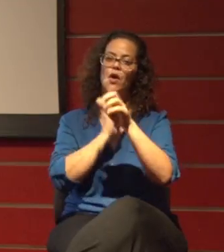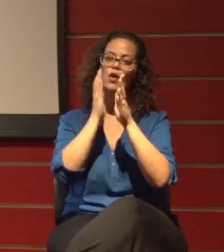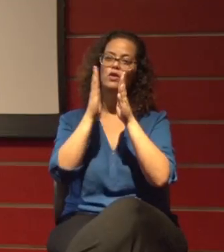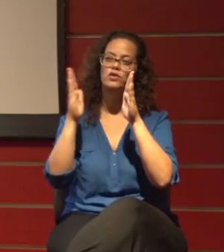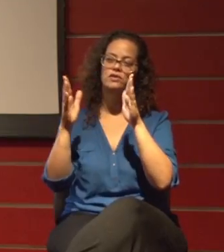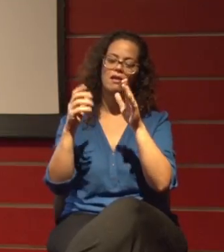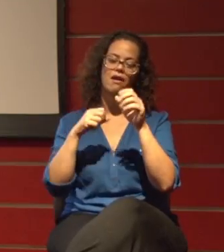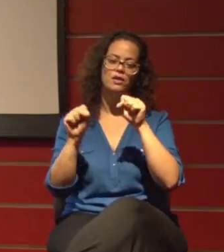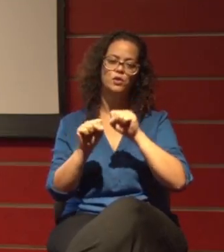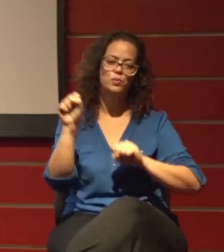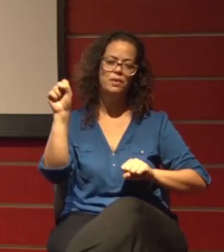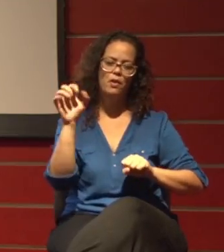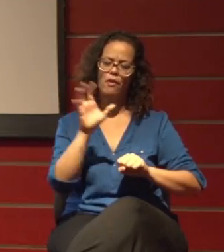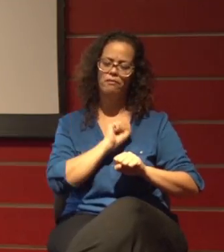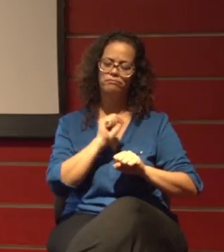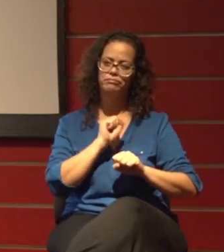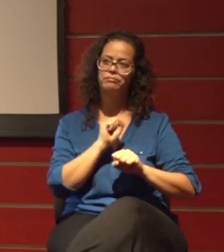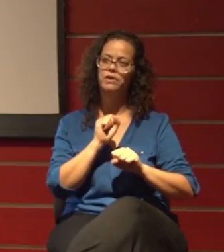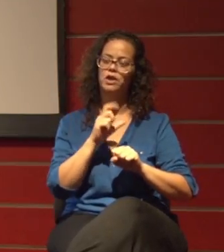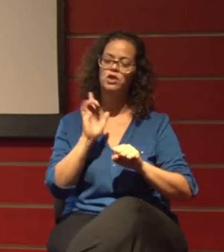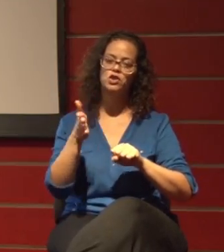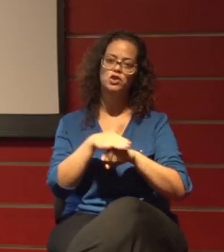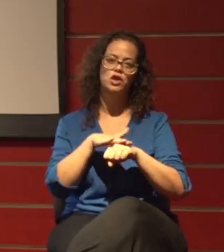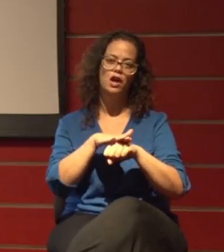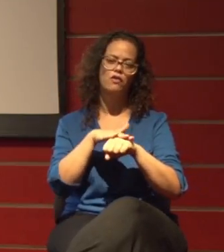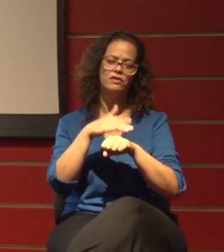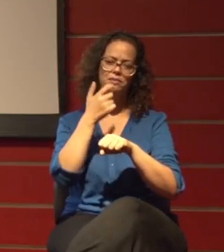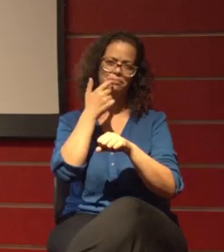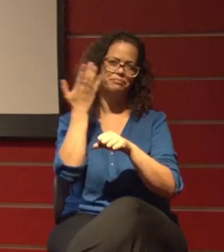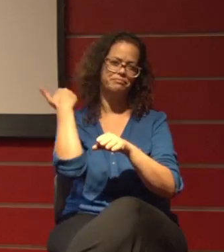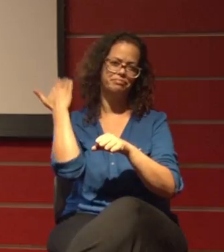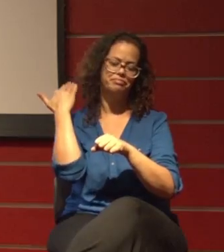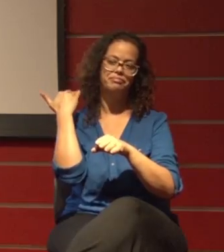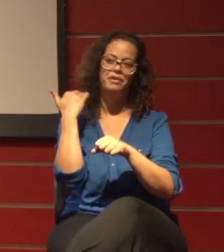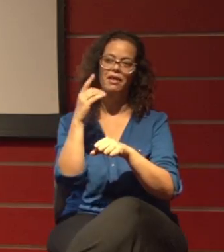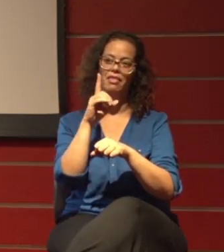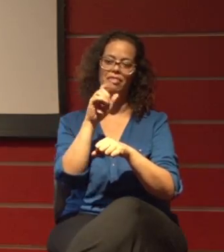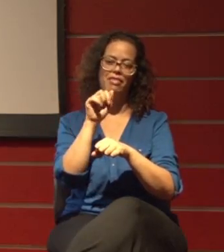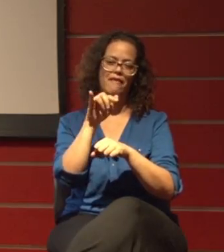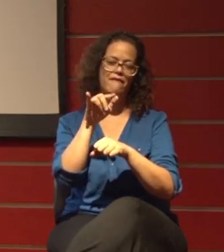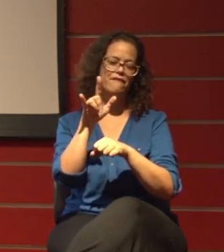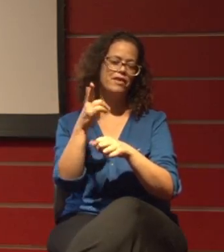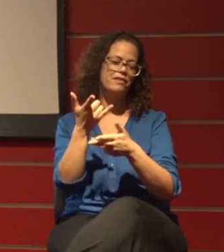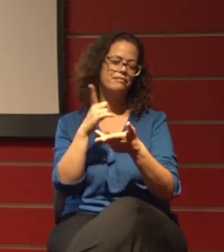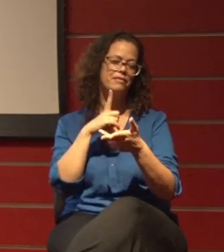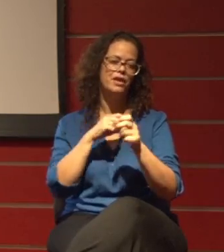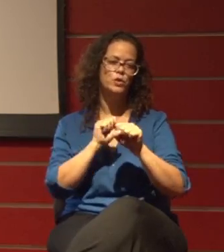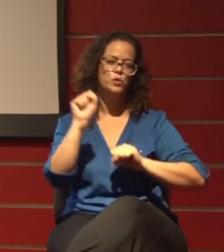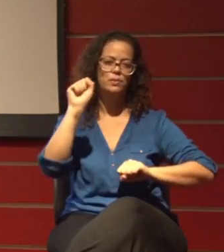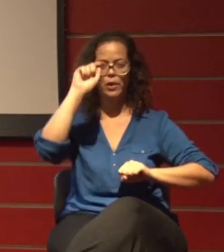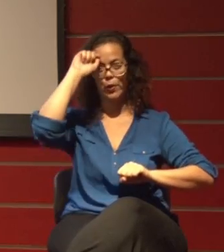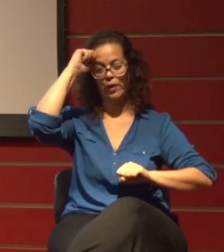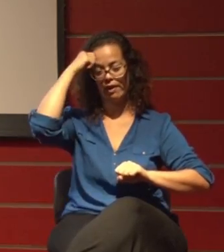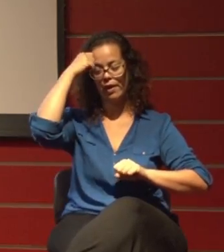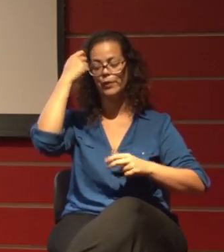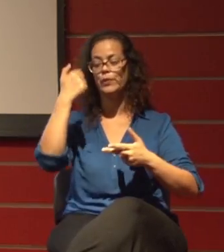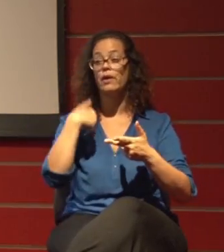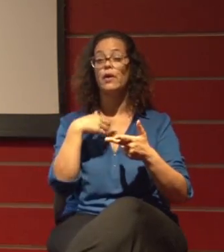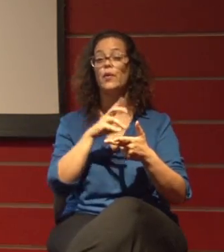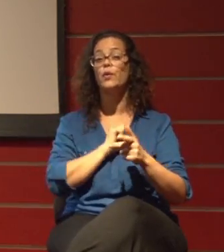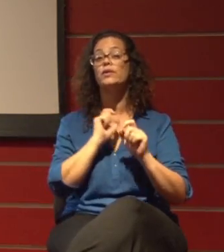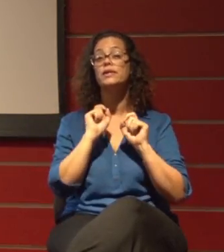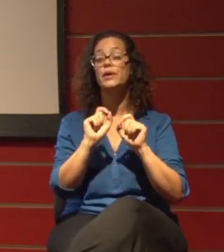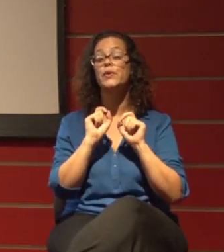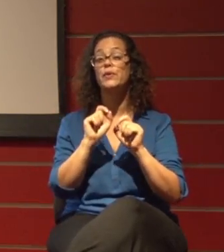superherois eu gosto de isso tive até essa conversa outro dia né com com Davi sobre essa coisa de super-heróis negros e o que eu gostei muito